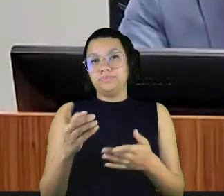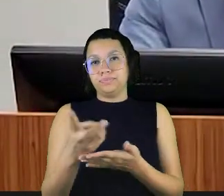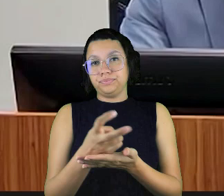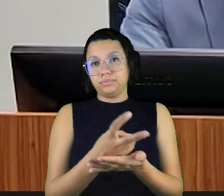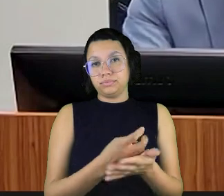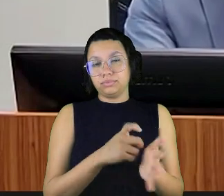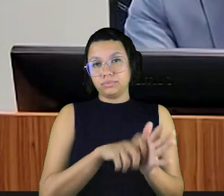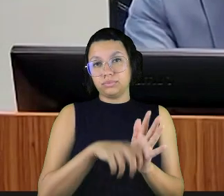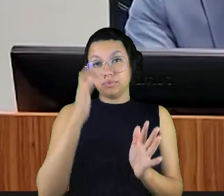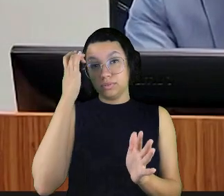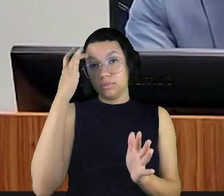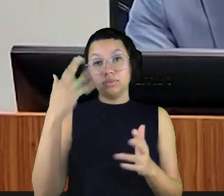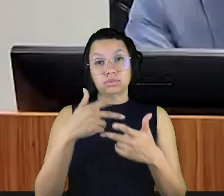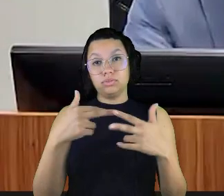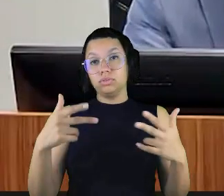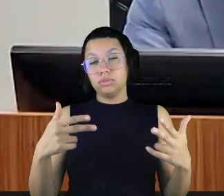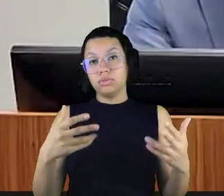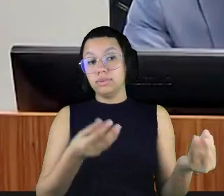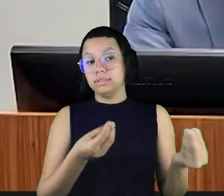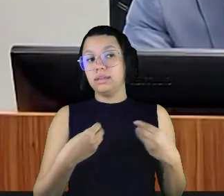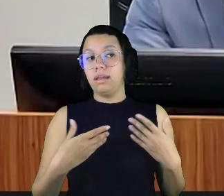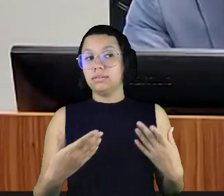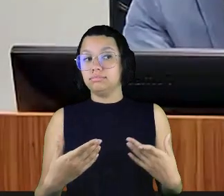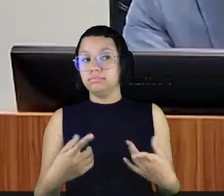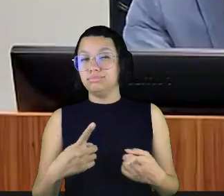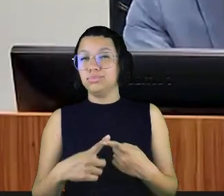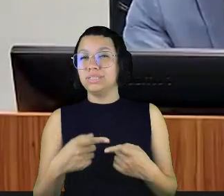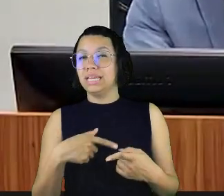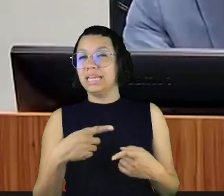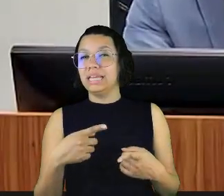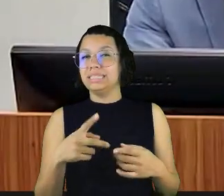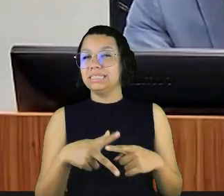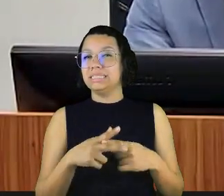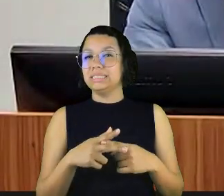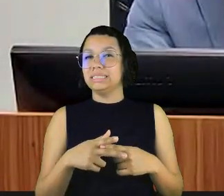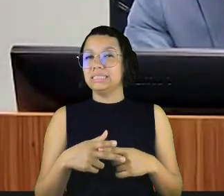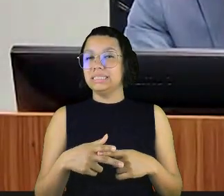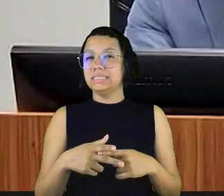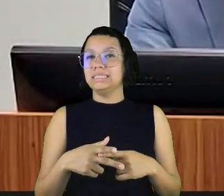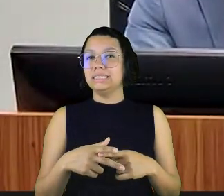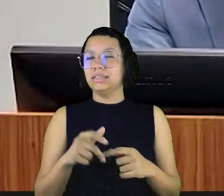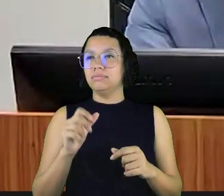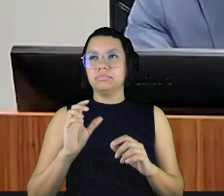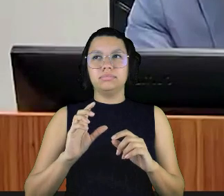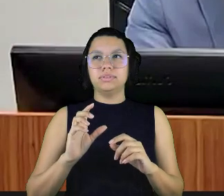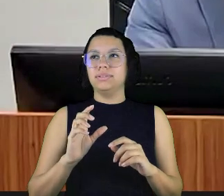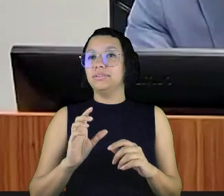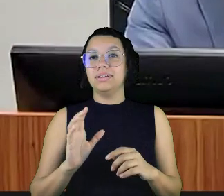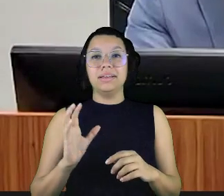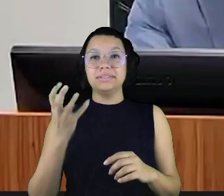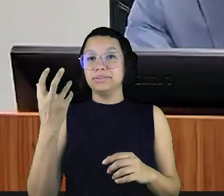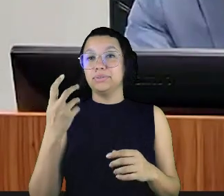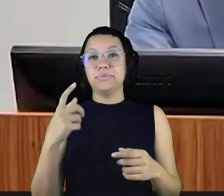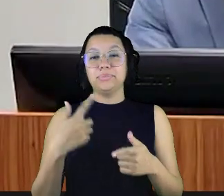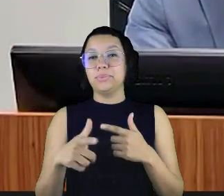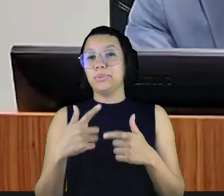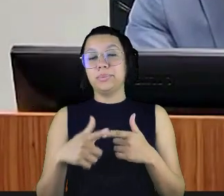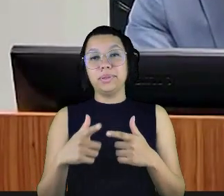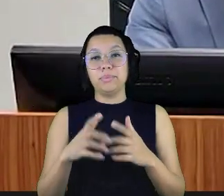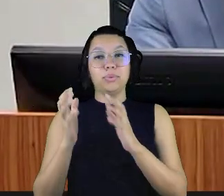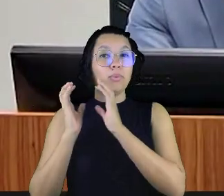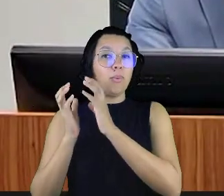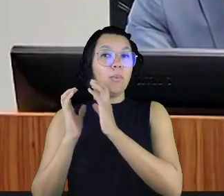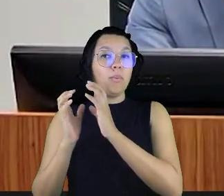essa reforma ela não resolve o problema do coco pelado sem pelo, não resolve o problema da colônia versus perfume, do